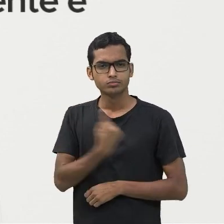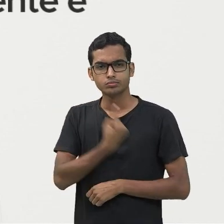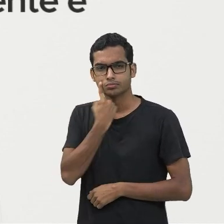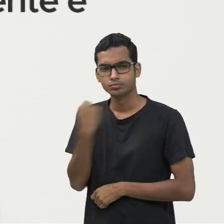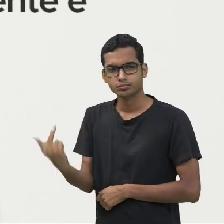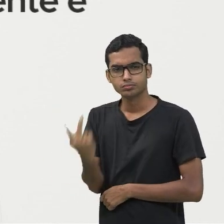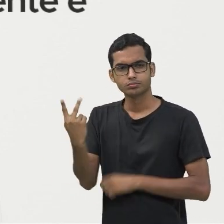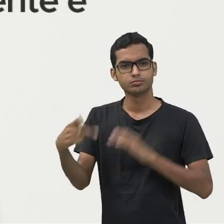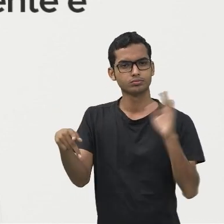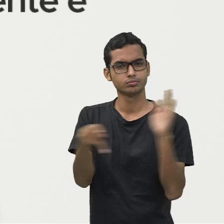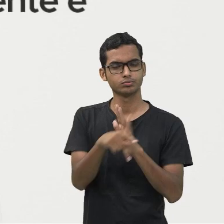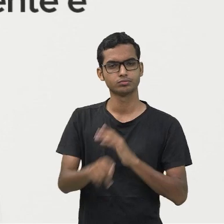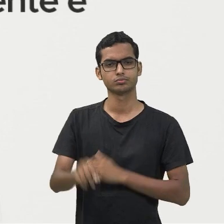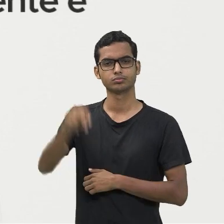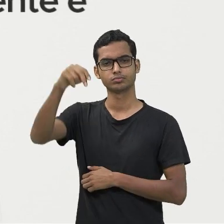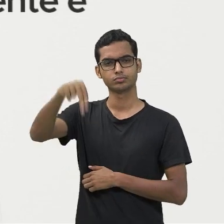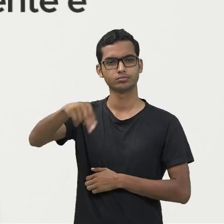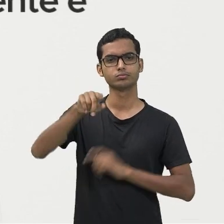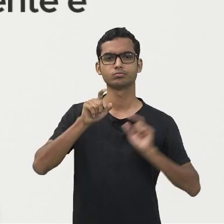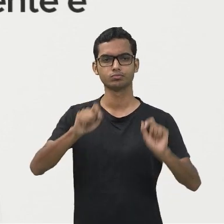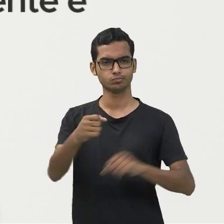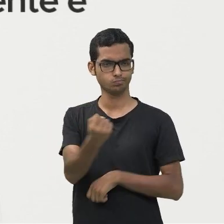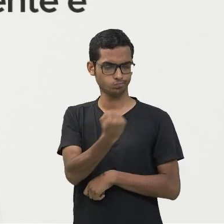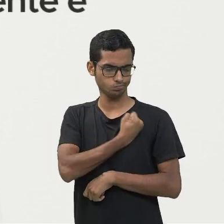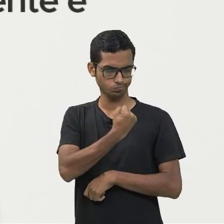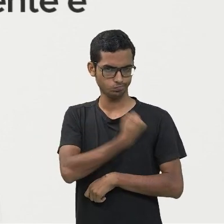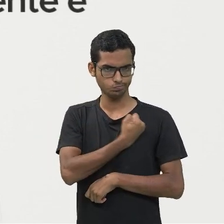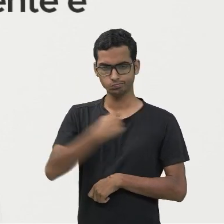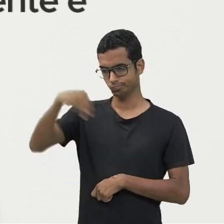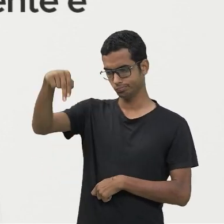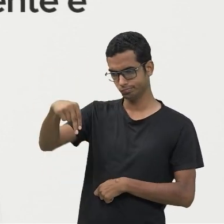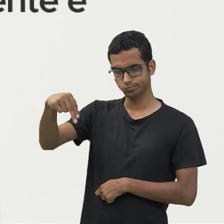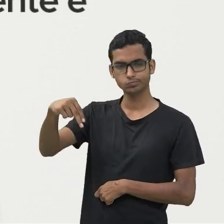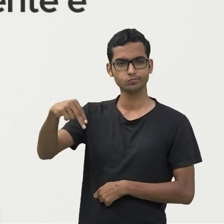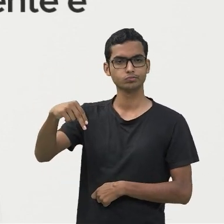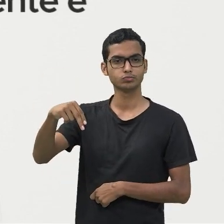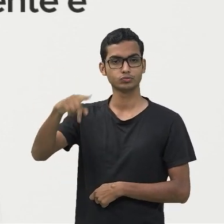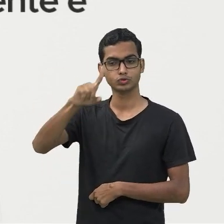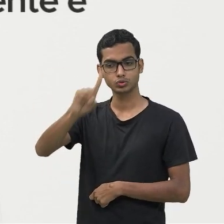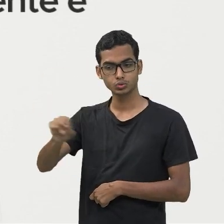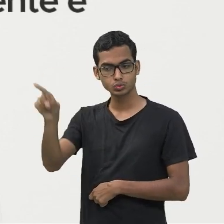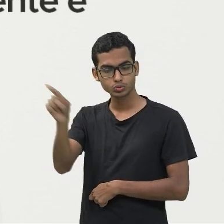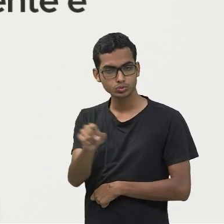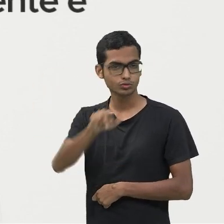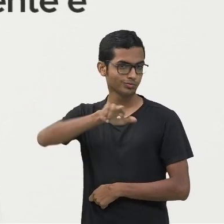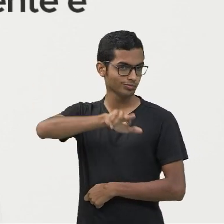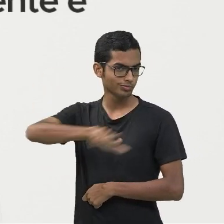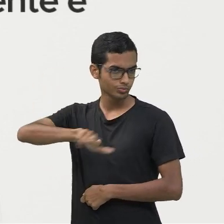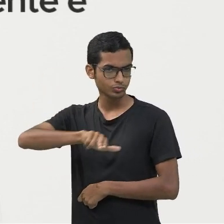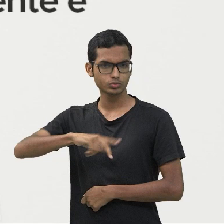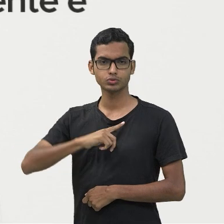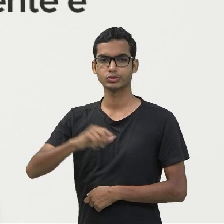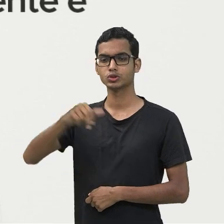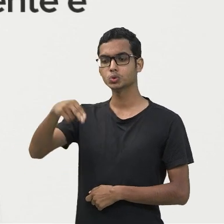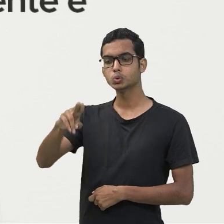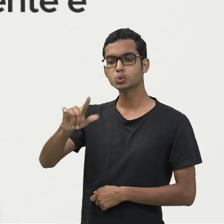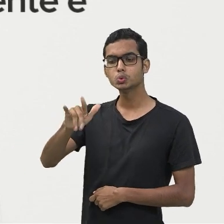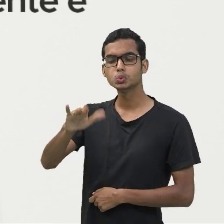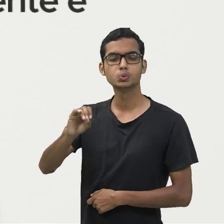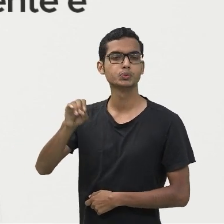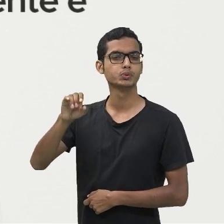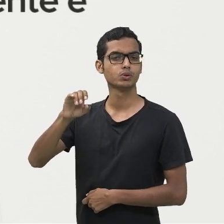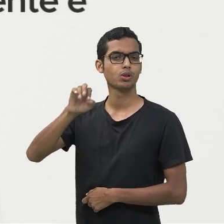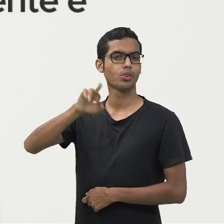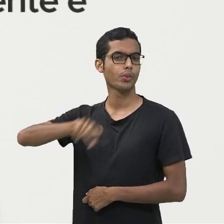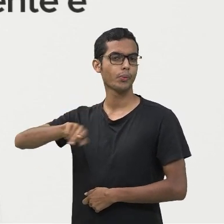n os números naturais não nulos. Quais são os números naturais não nulos?